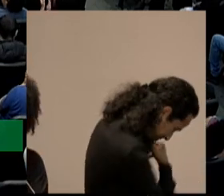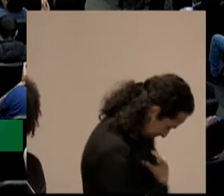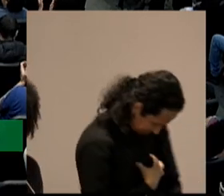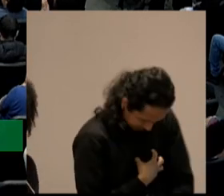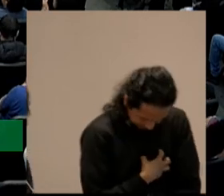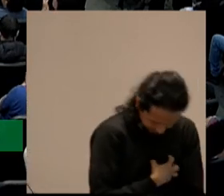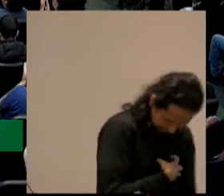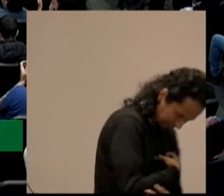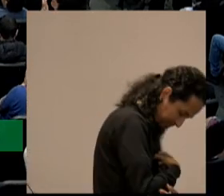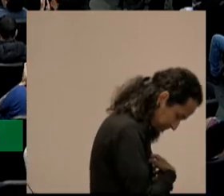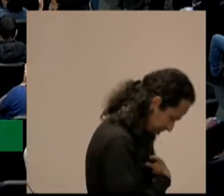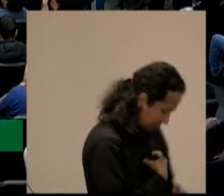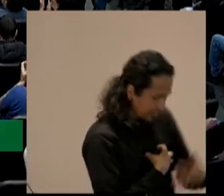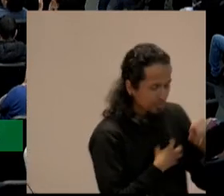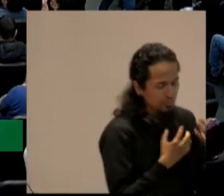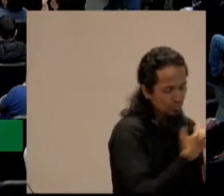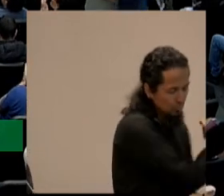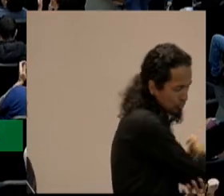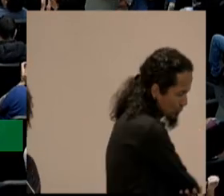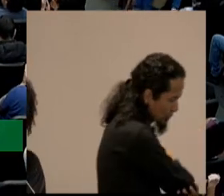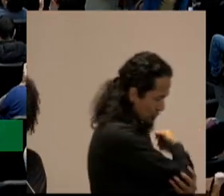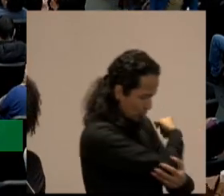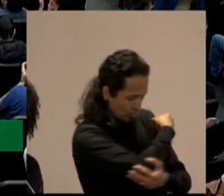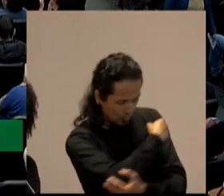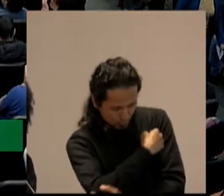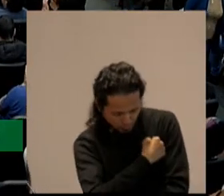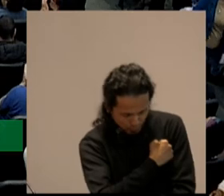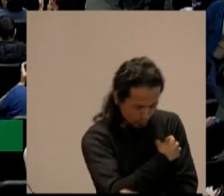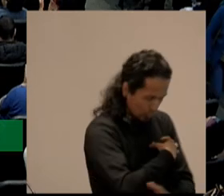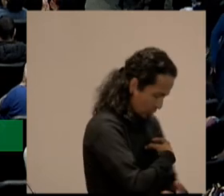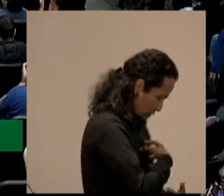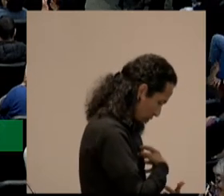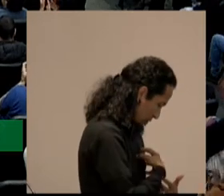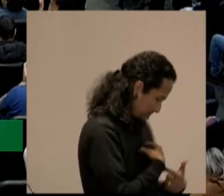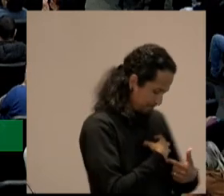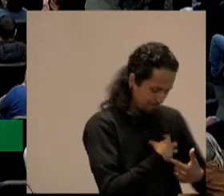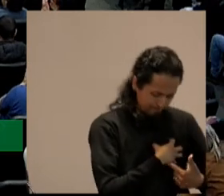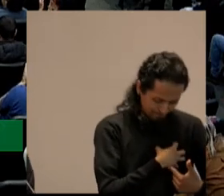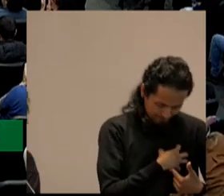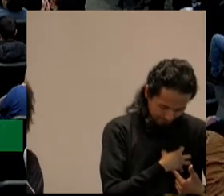Ivia, Ozu, Oba, Ia,